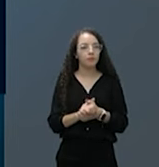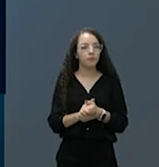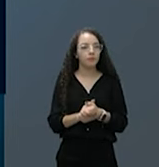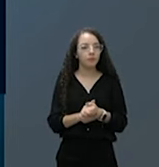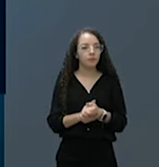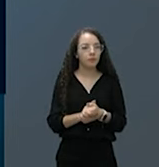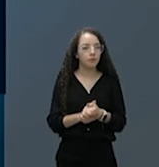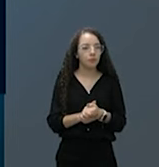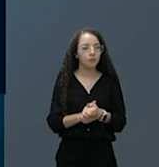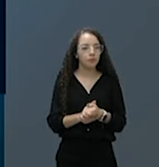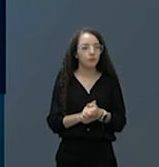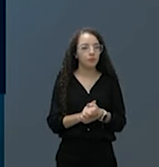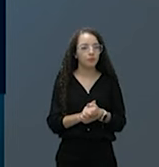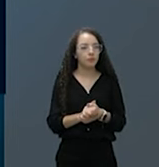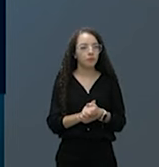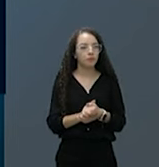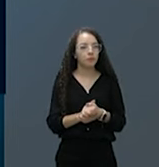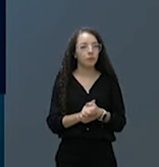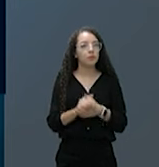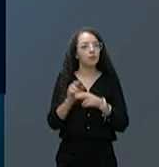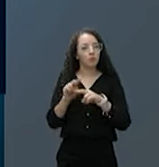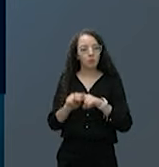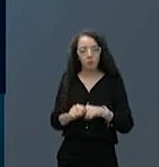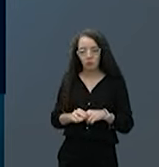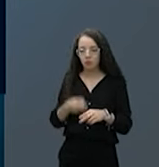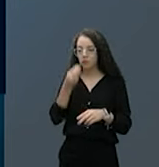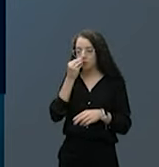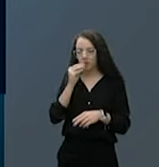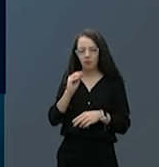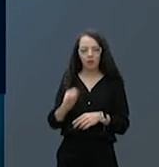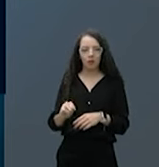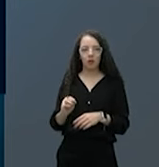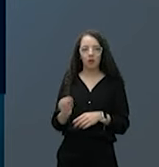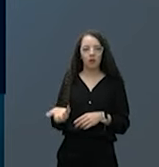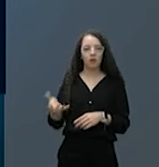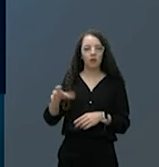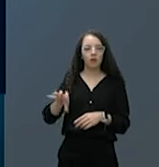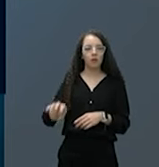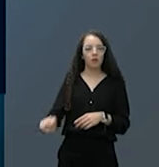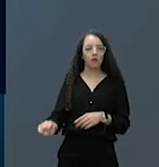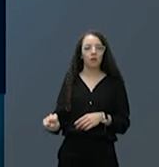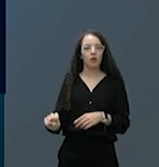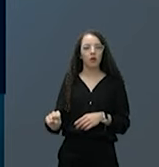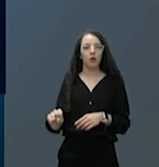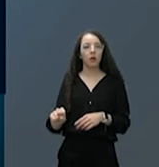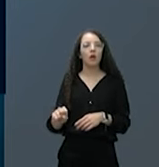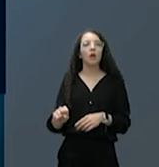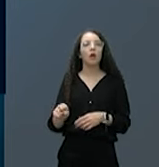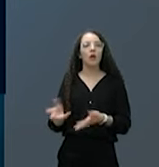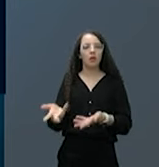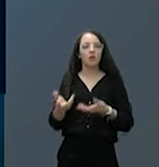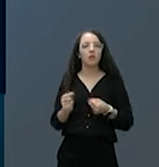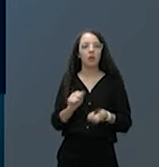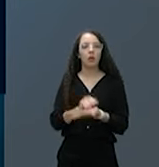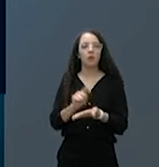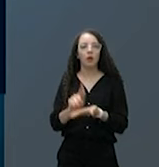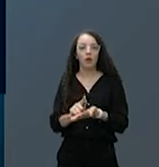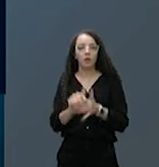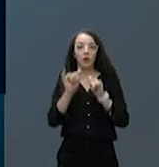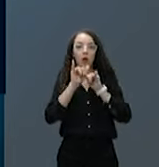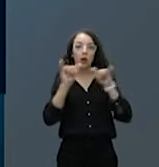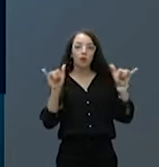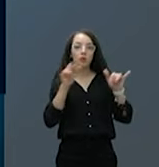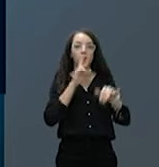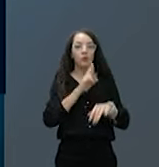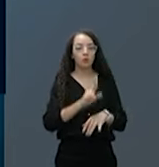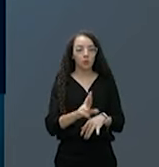Então, Vossa Excelência nega provimento ao agravo, certo? Sim. Estão todos de acordo? Eu proclamo o resultado. Acordo